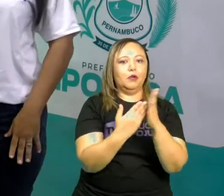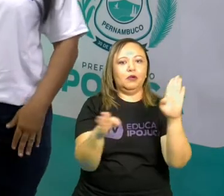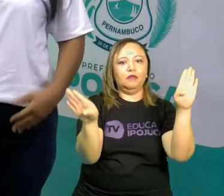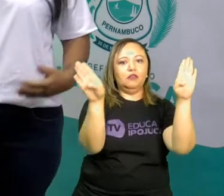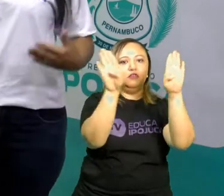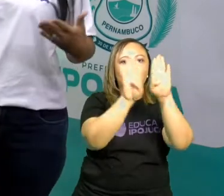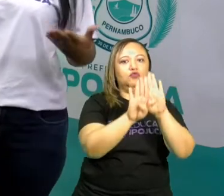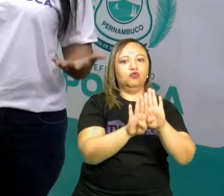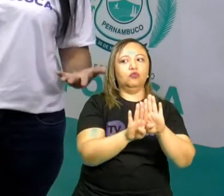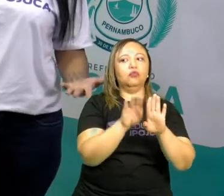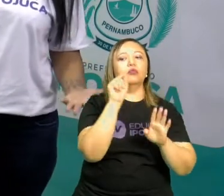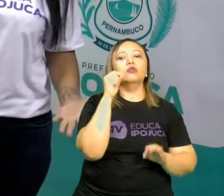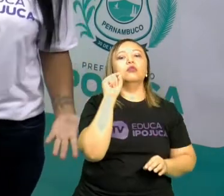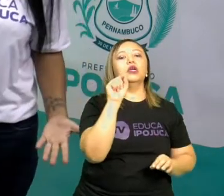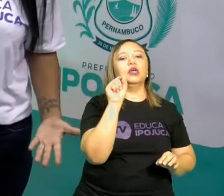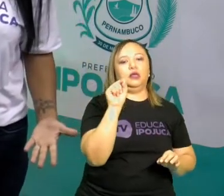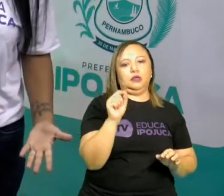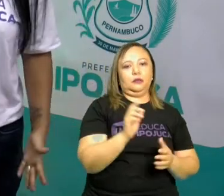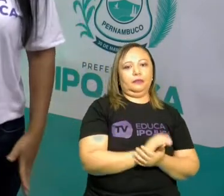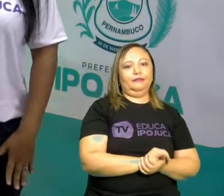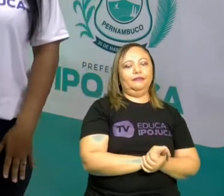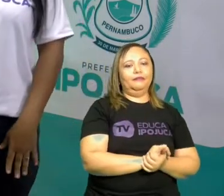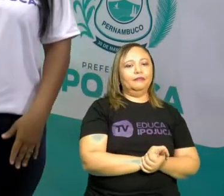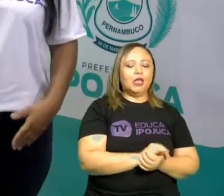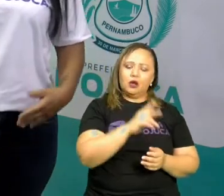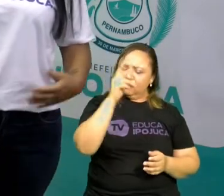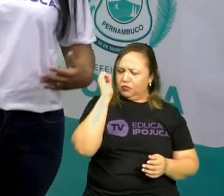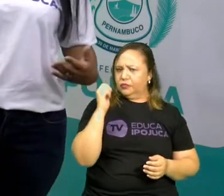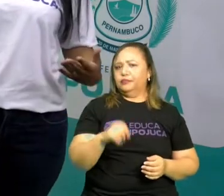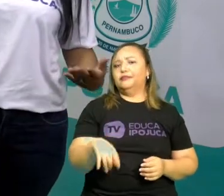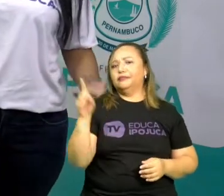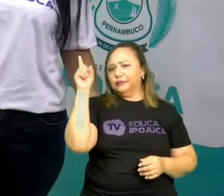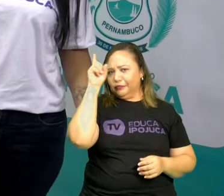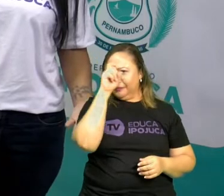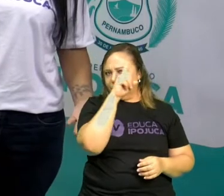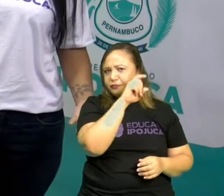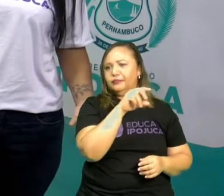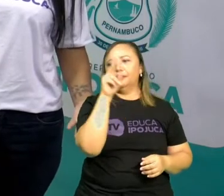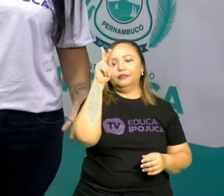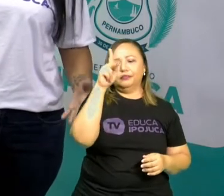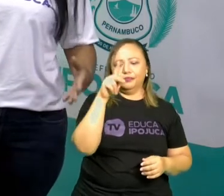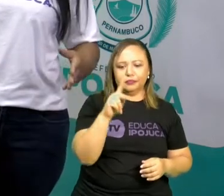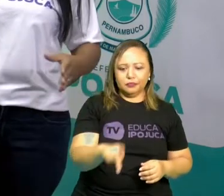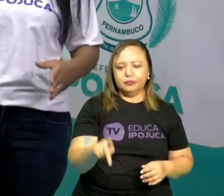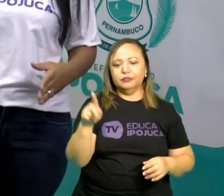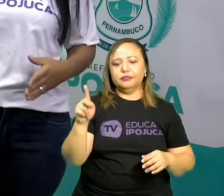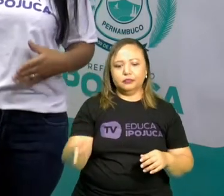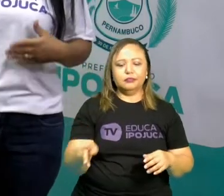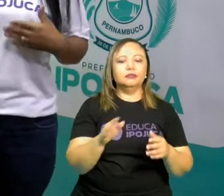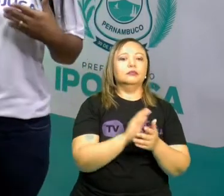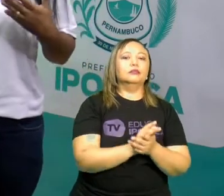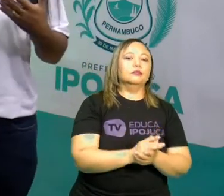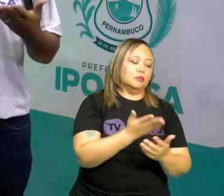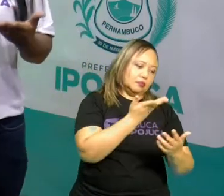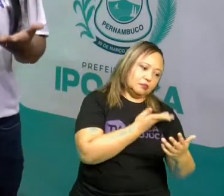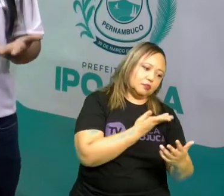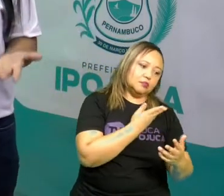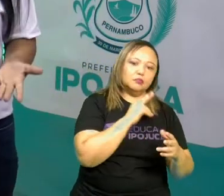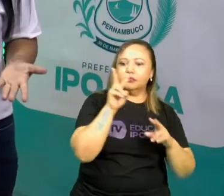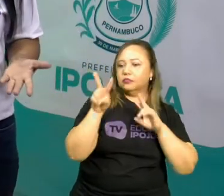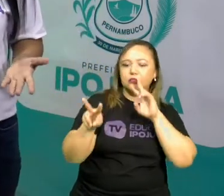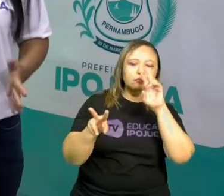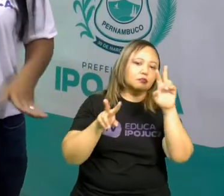Deixamos de ver nossa professora, os nossos amiguinhos, né? Isso de irmos todos os dias